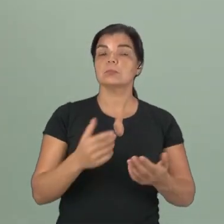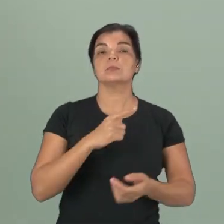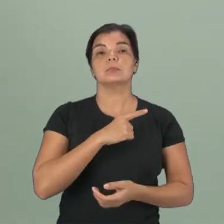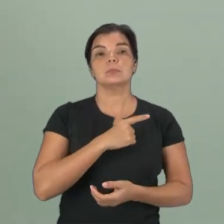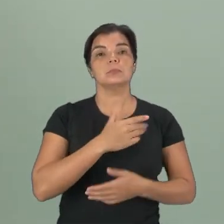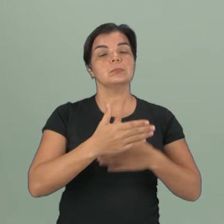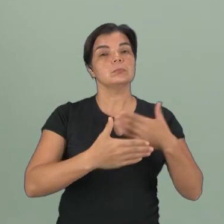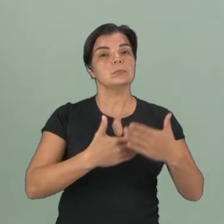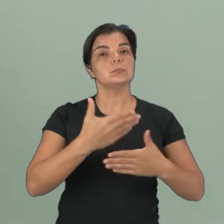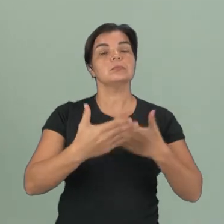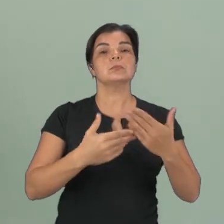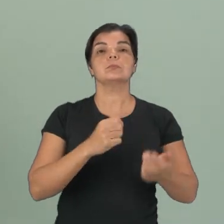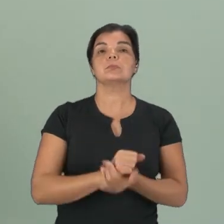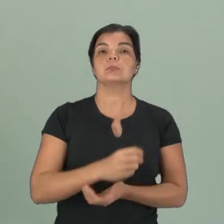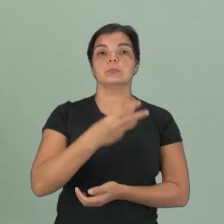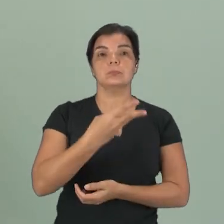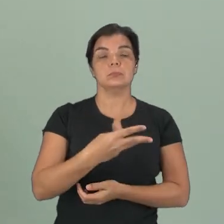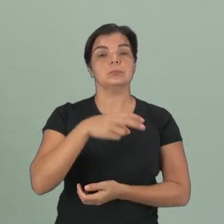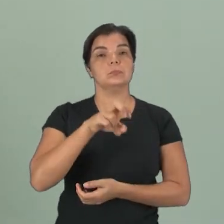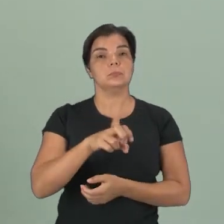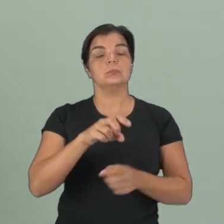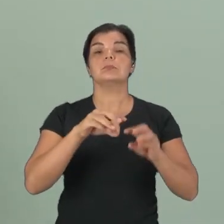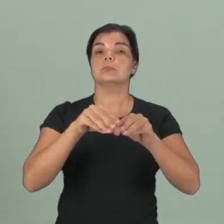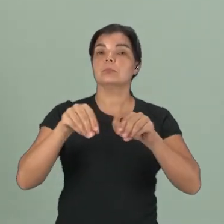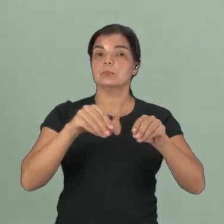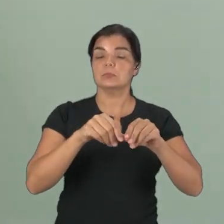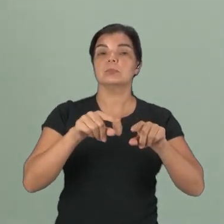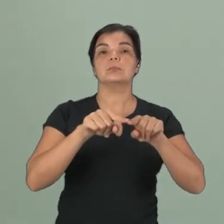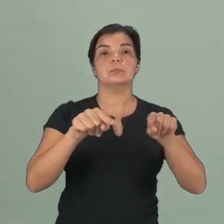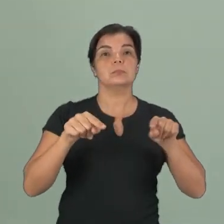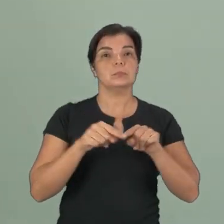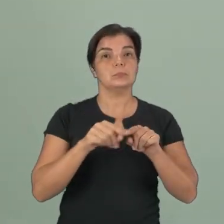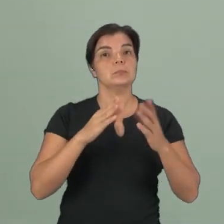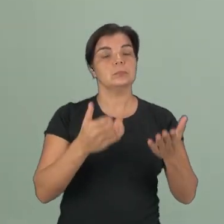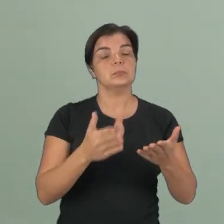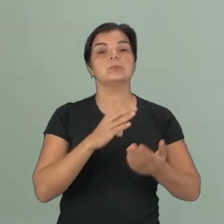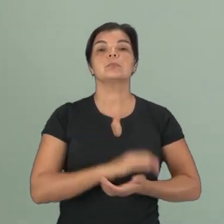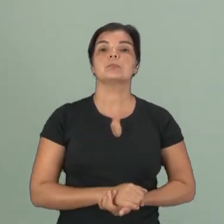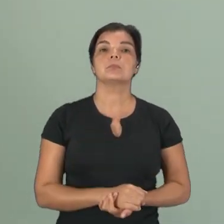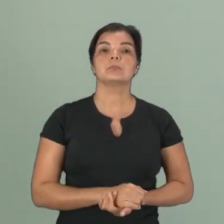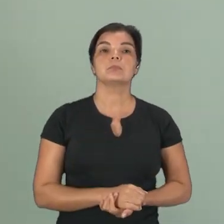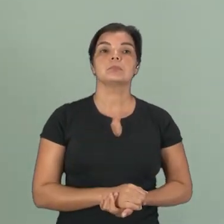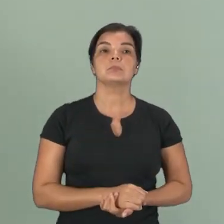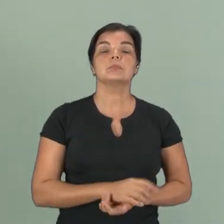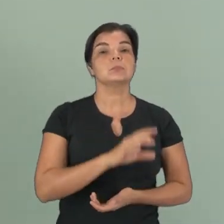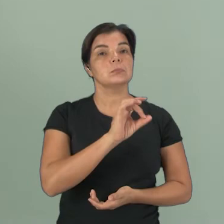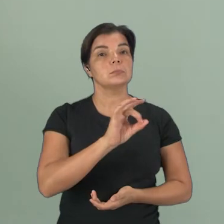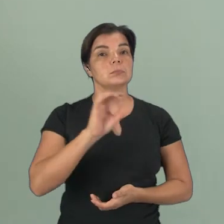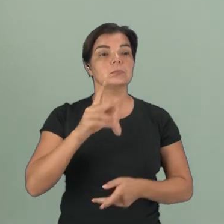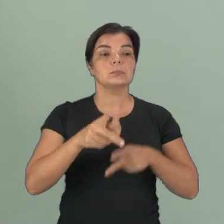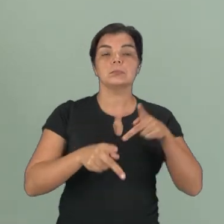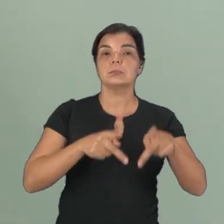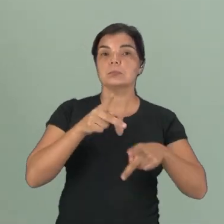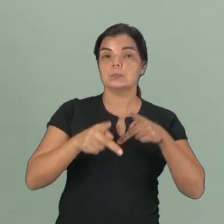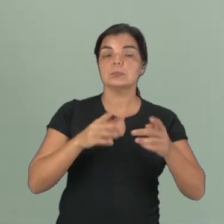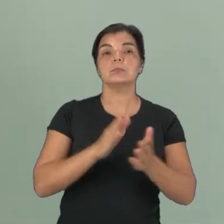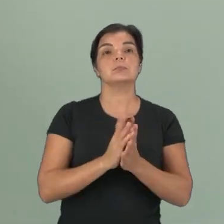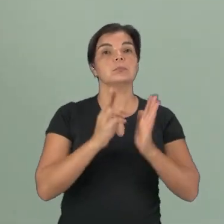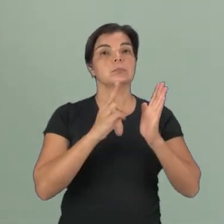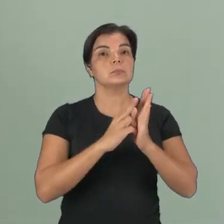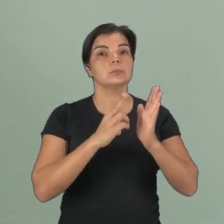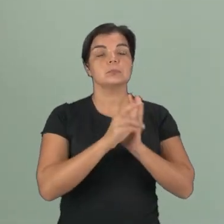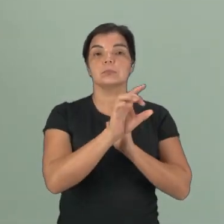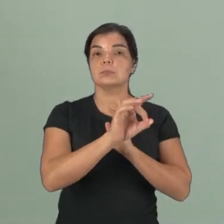tem nesse processo mais de 35 terras indígenas demarcadas, certo? Então, de cada população indígena